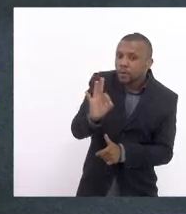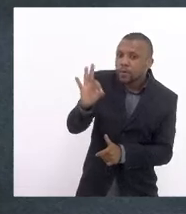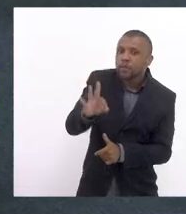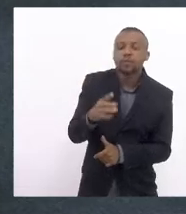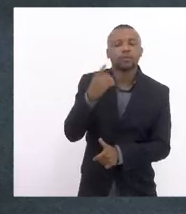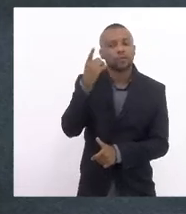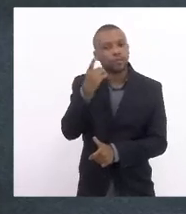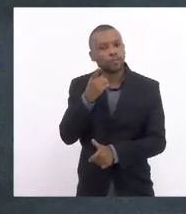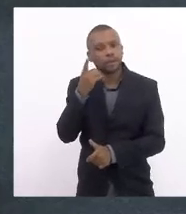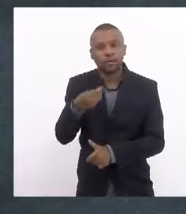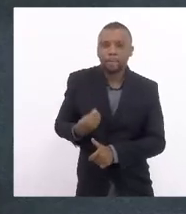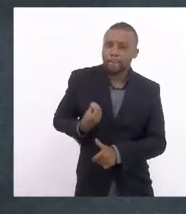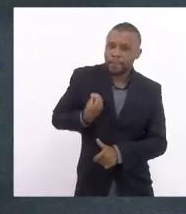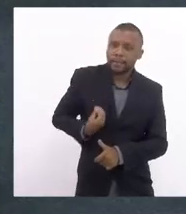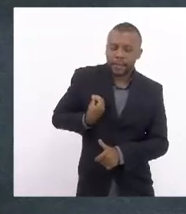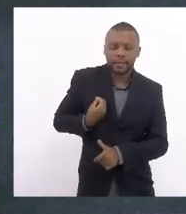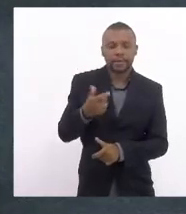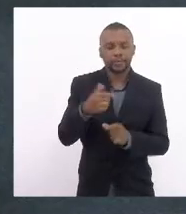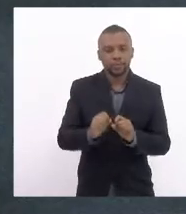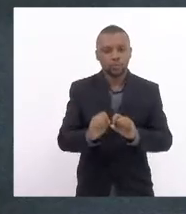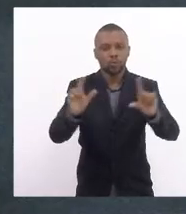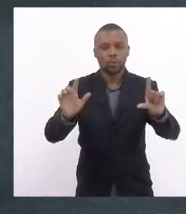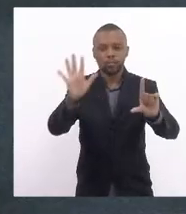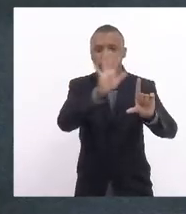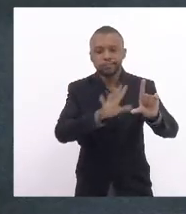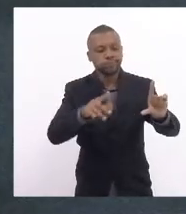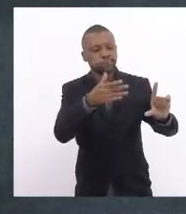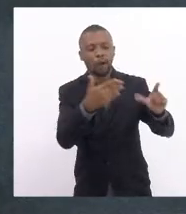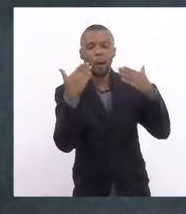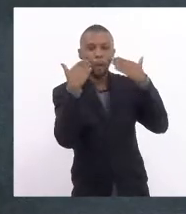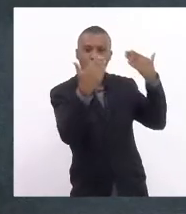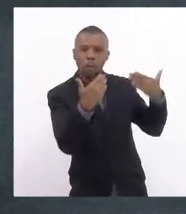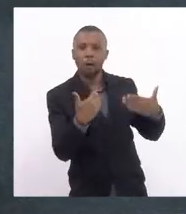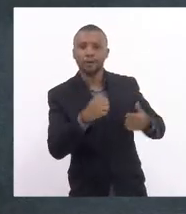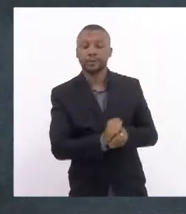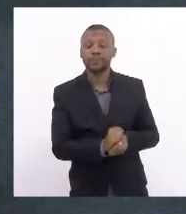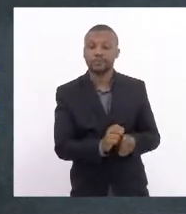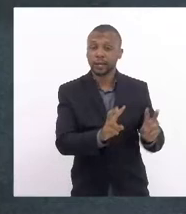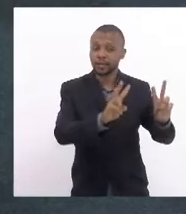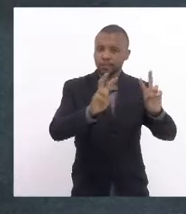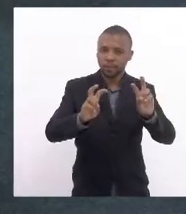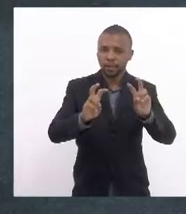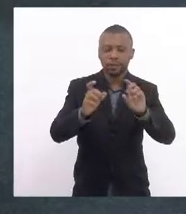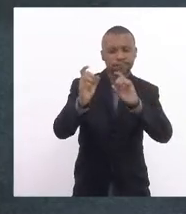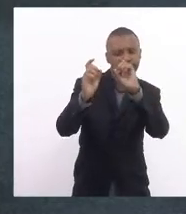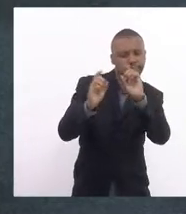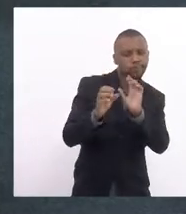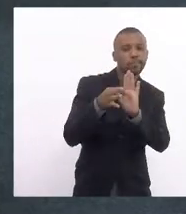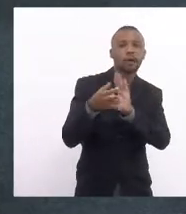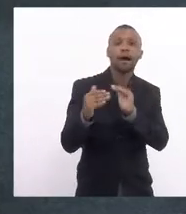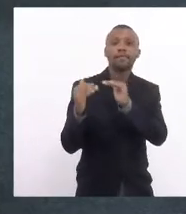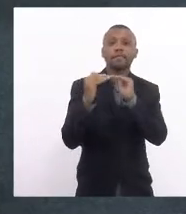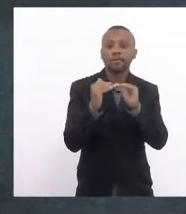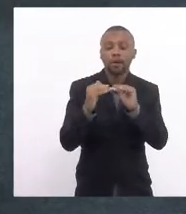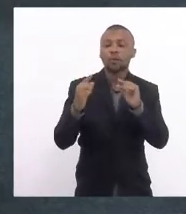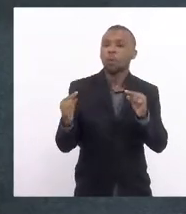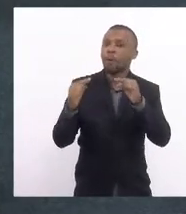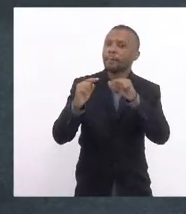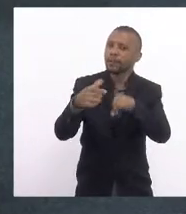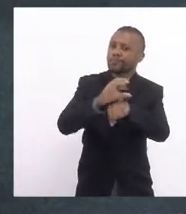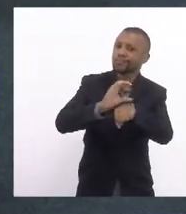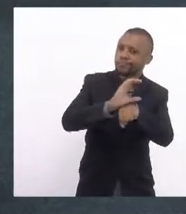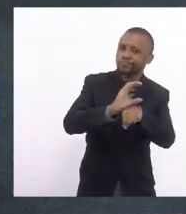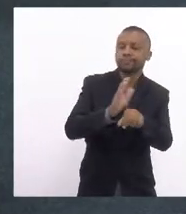na sessão, conforme aponta aqui o nosso painel eletrônico. Essa matéria passou pela CCJ, que emitiu parecer pela